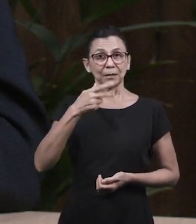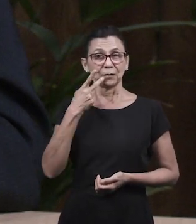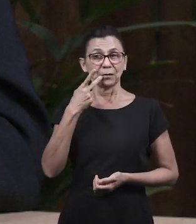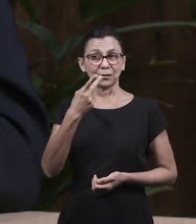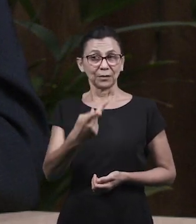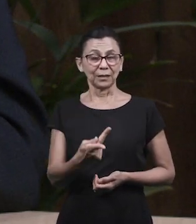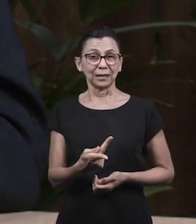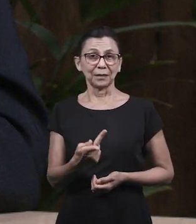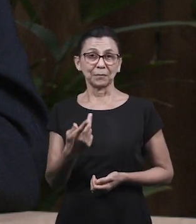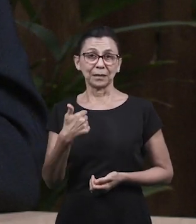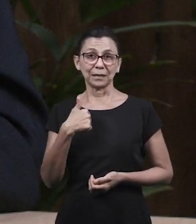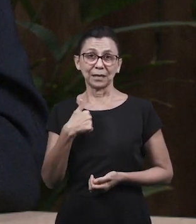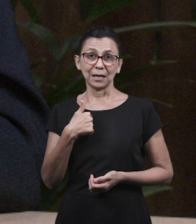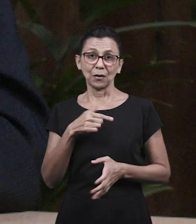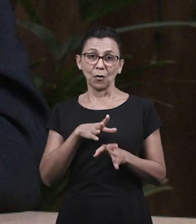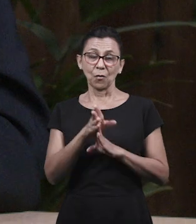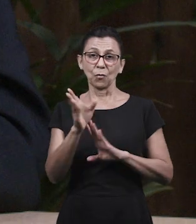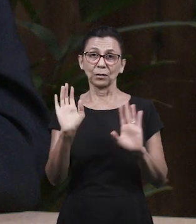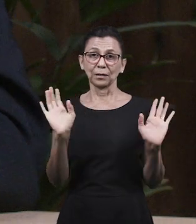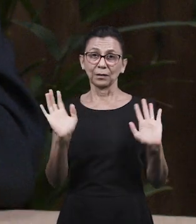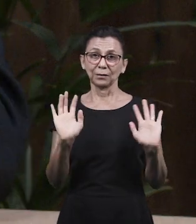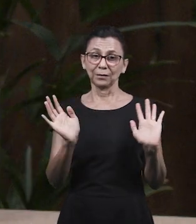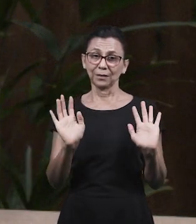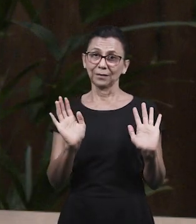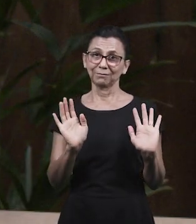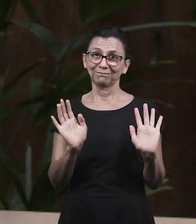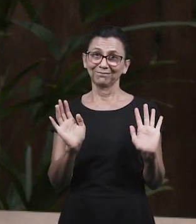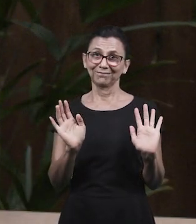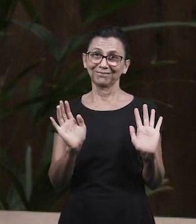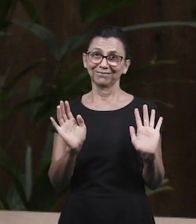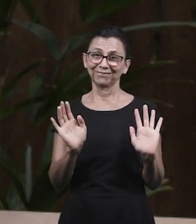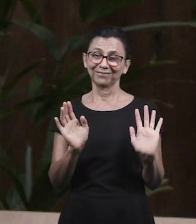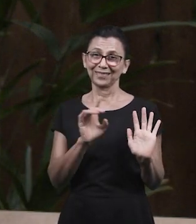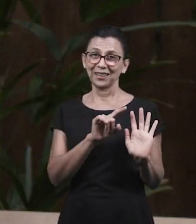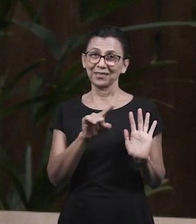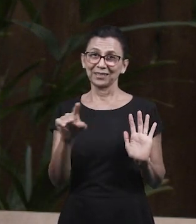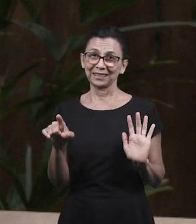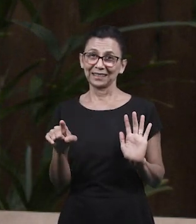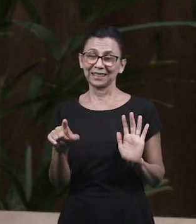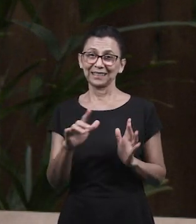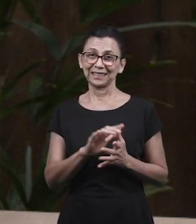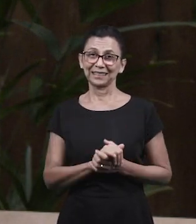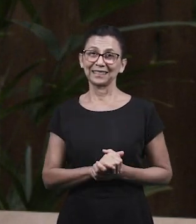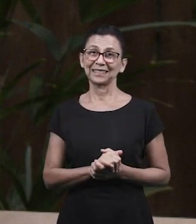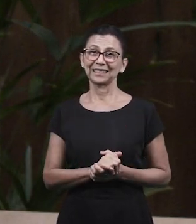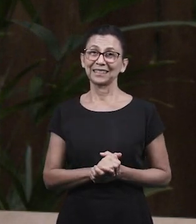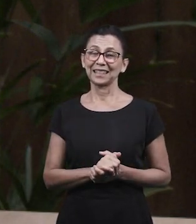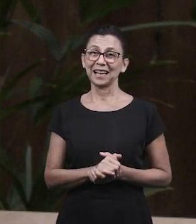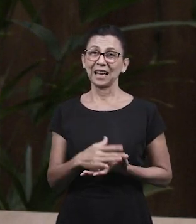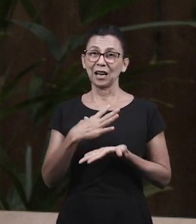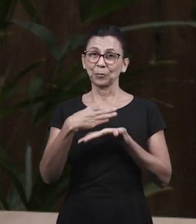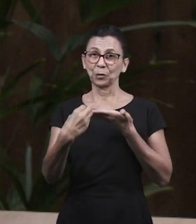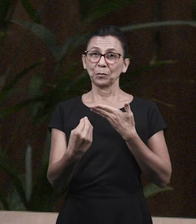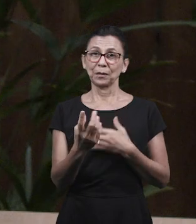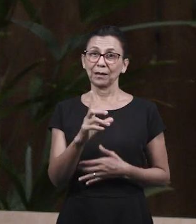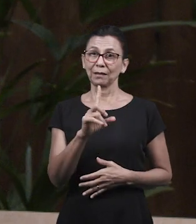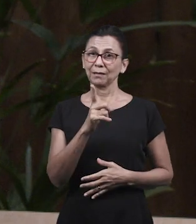Que eu não aconselho os nossos irmãos que estão nos ouvindo a fazer o que eu